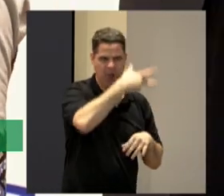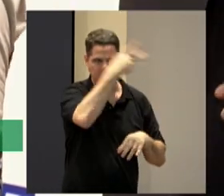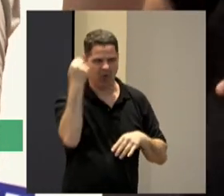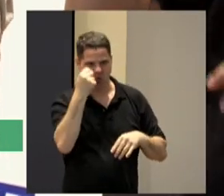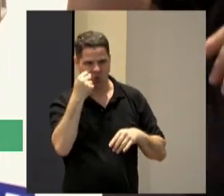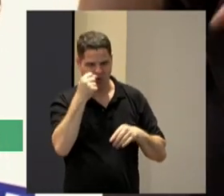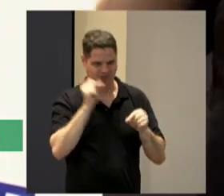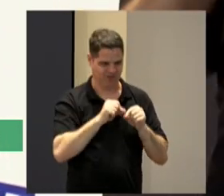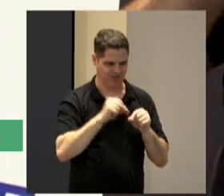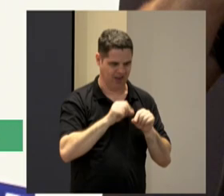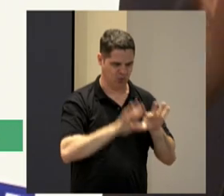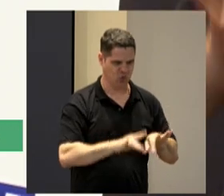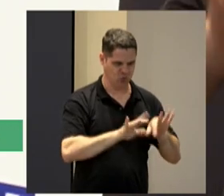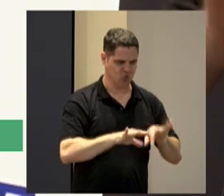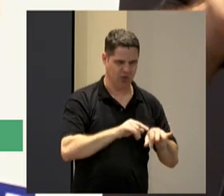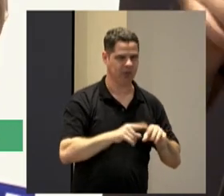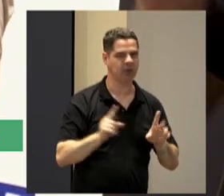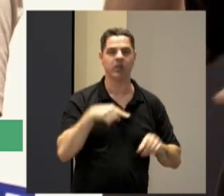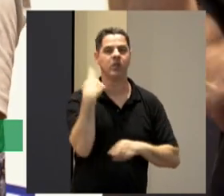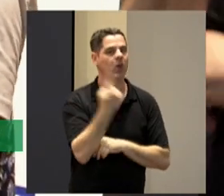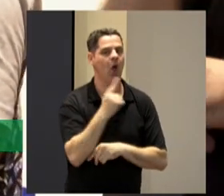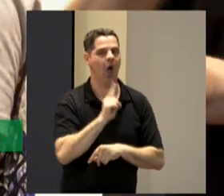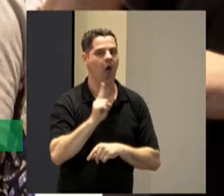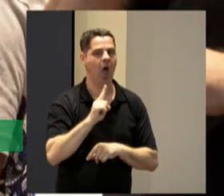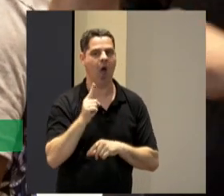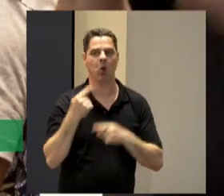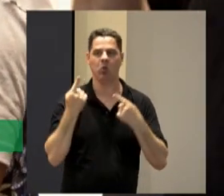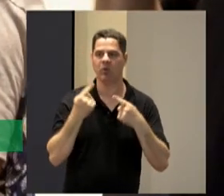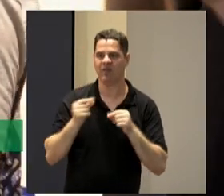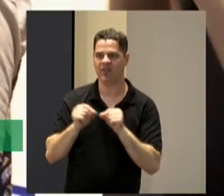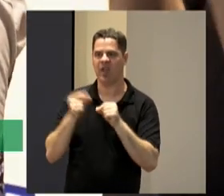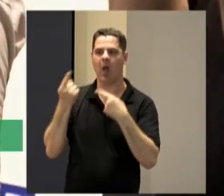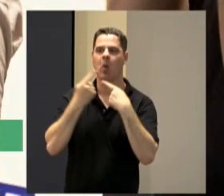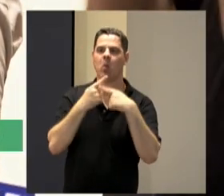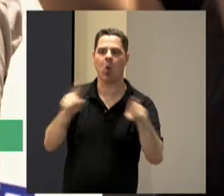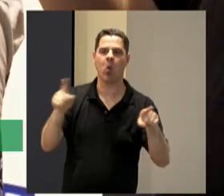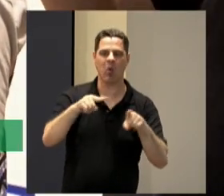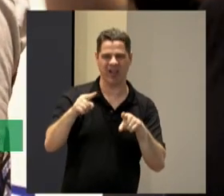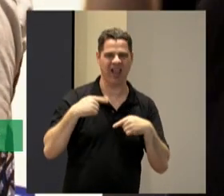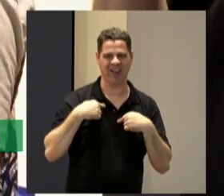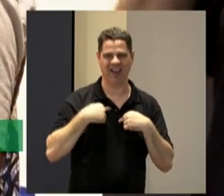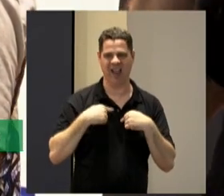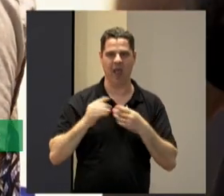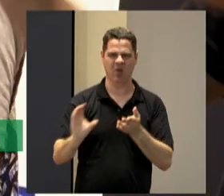BID. Mas nós fizemos uma provocação a quem estava